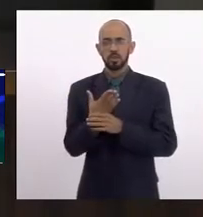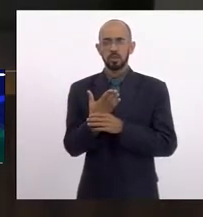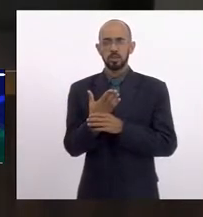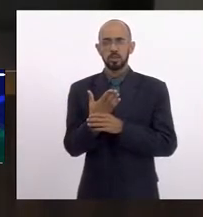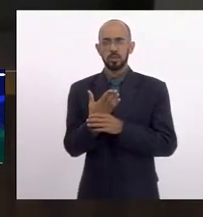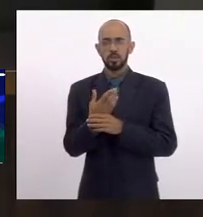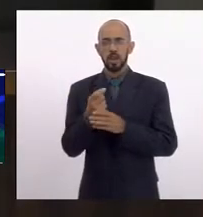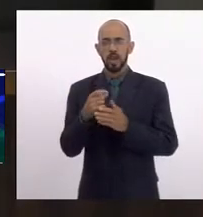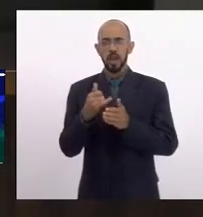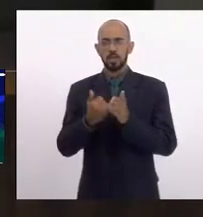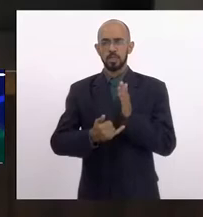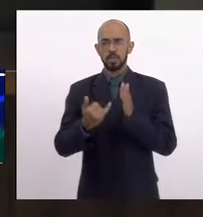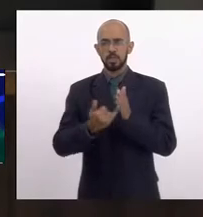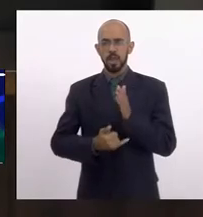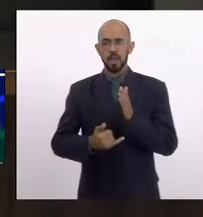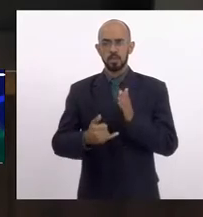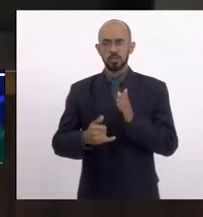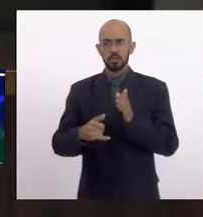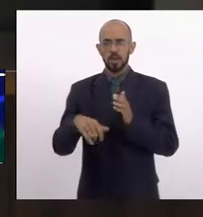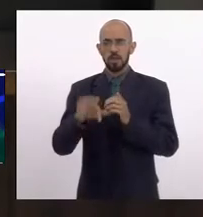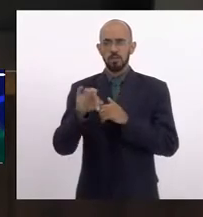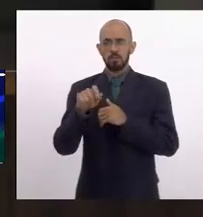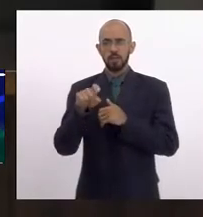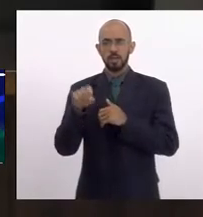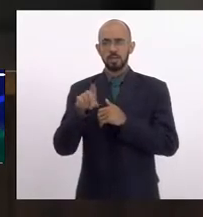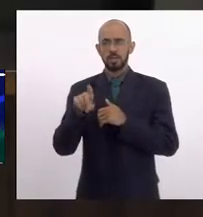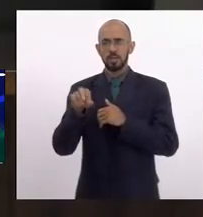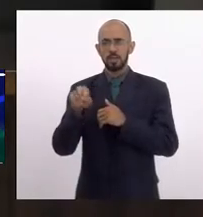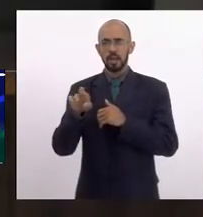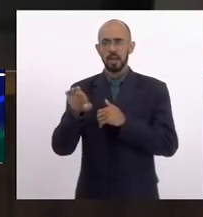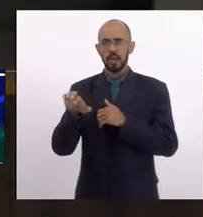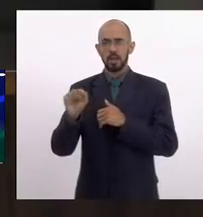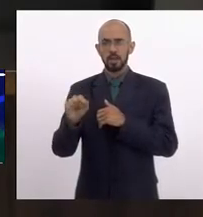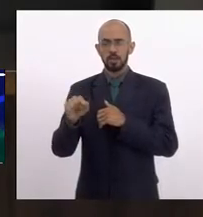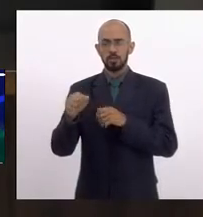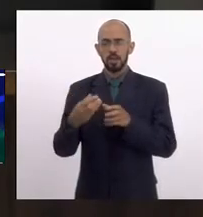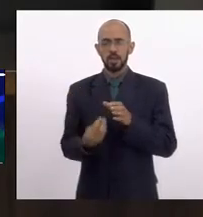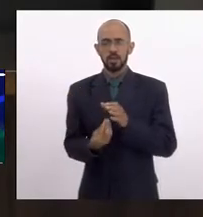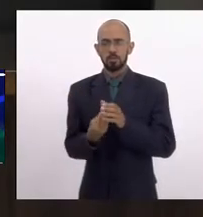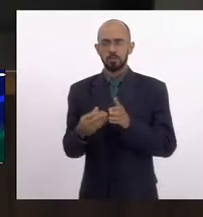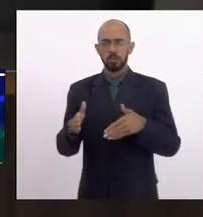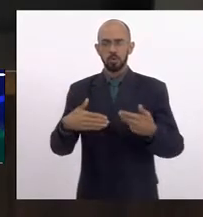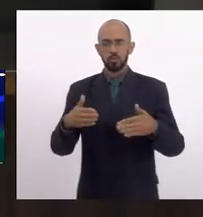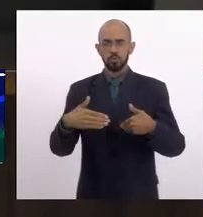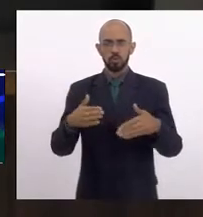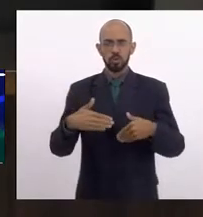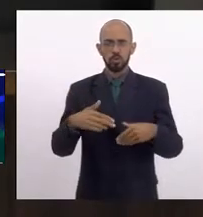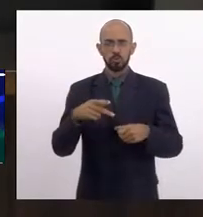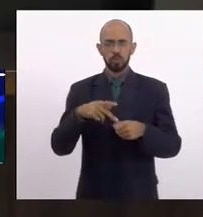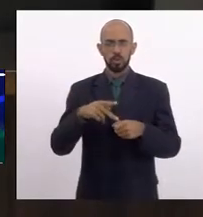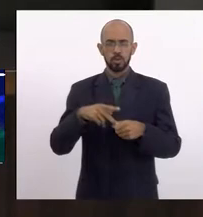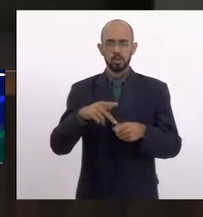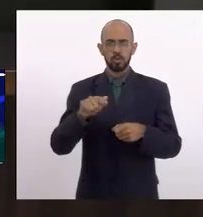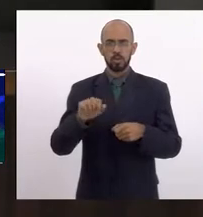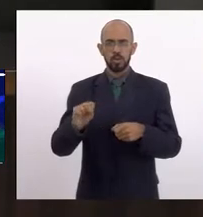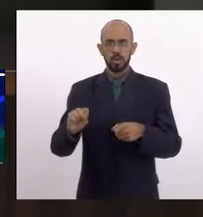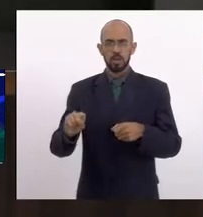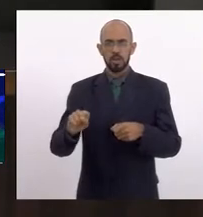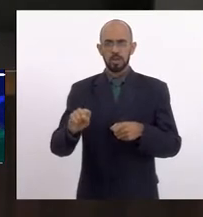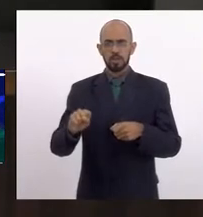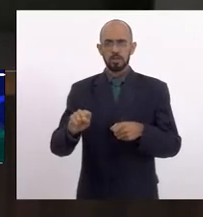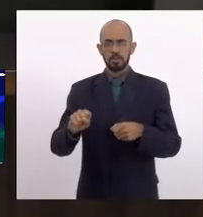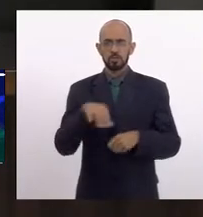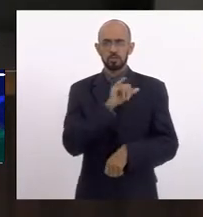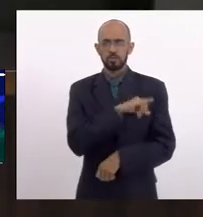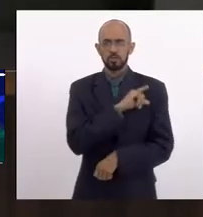ambiental e fazem andar das atividades de pesquisa Lavra exploração e produção de petróleo e gás tfpg no estado do Rio de Janeiro de e